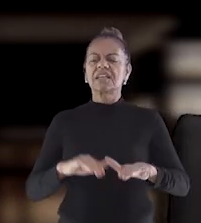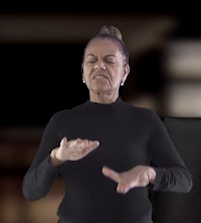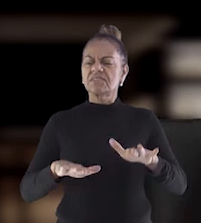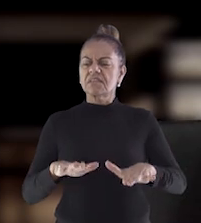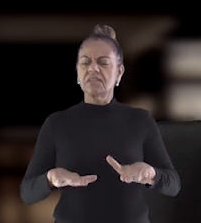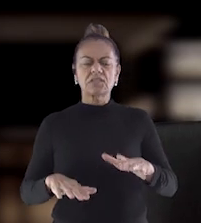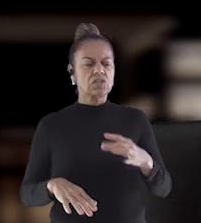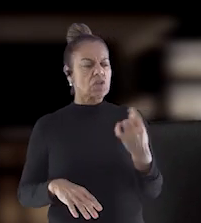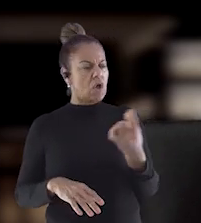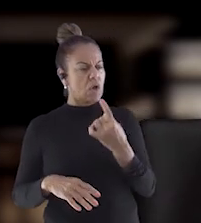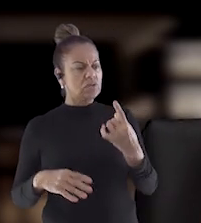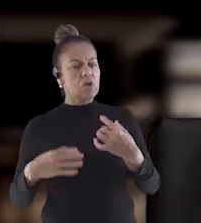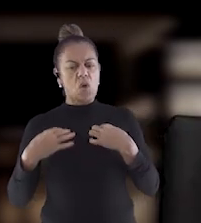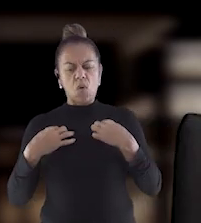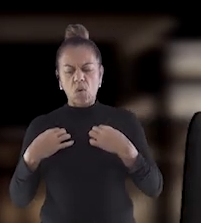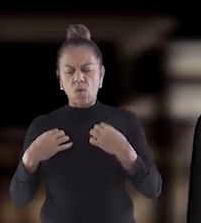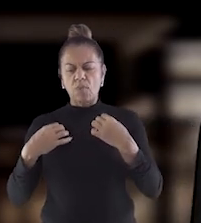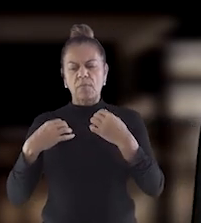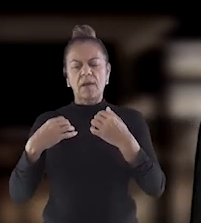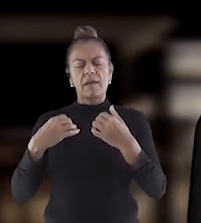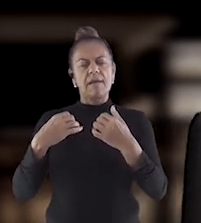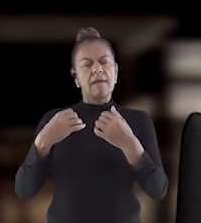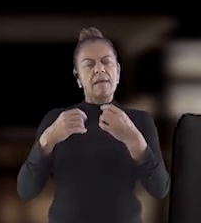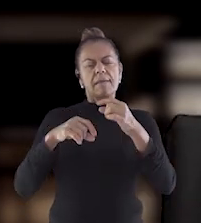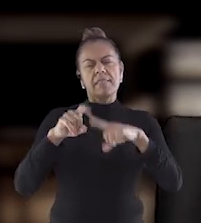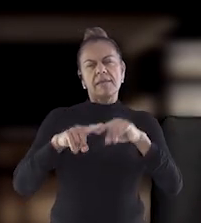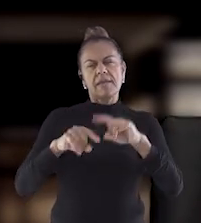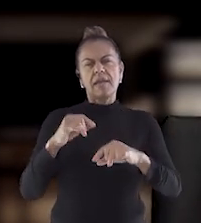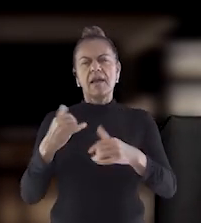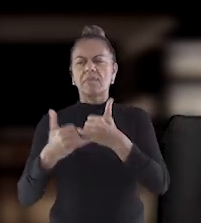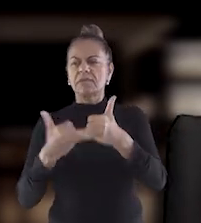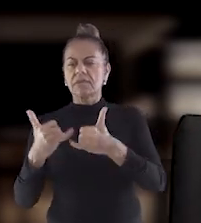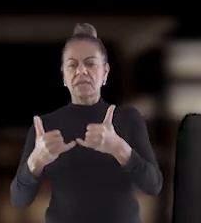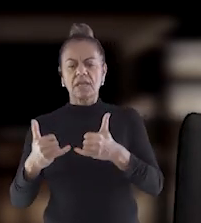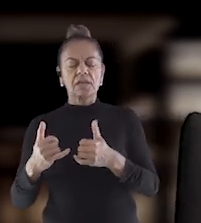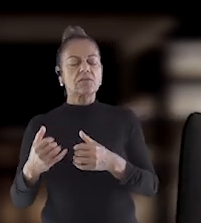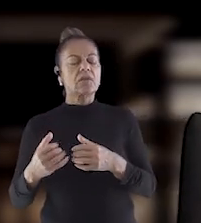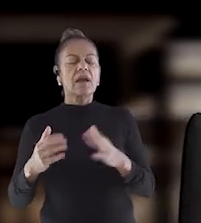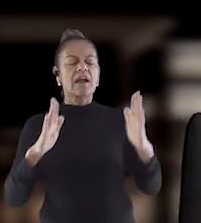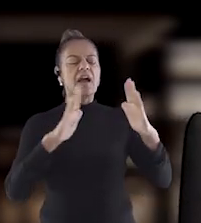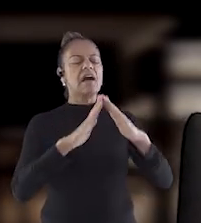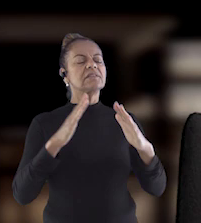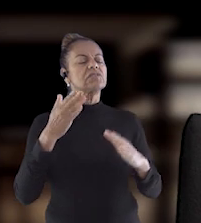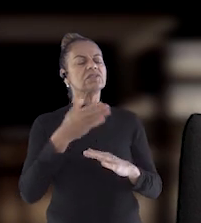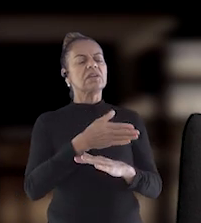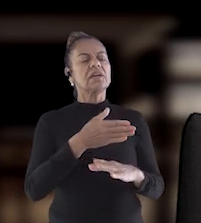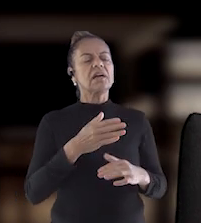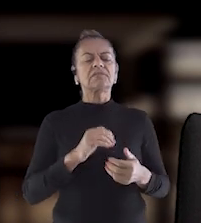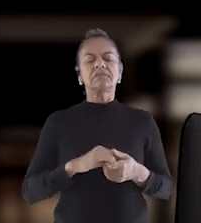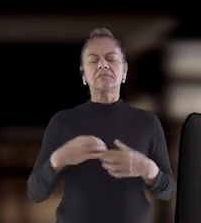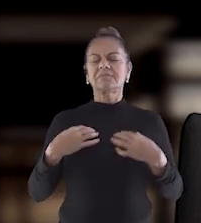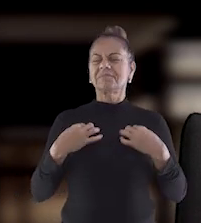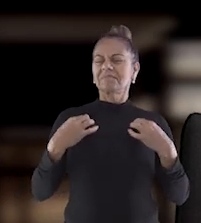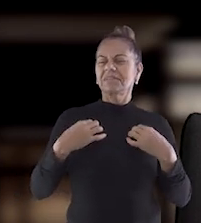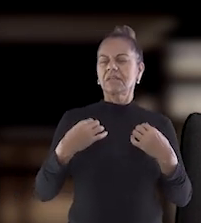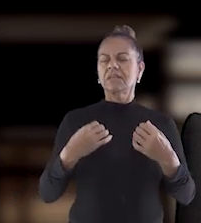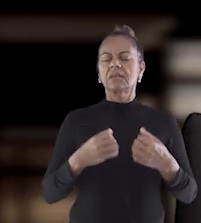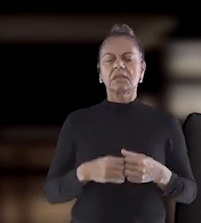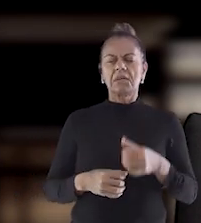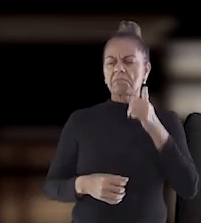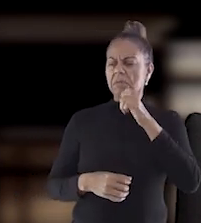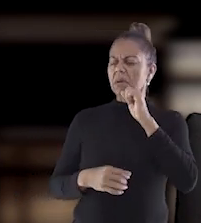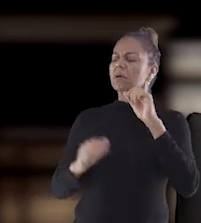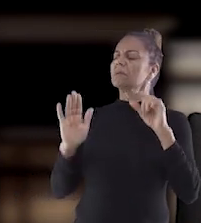lá em casa, eu vou mandar. Às vezes nós aparecia, menina, com umas roupas. Minha mãe ia lá na porta perguntar da onde é que a